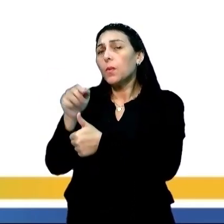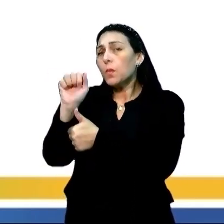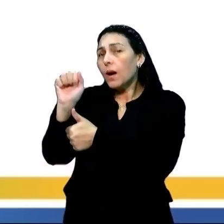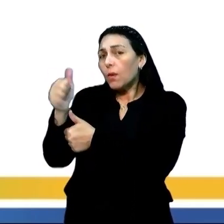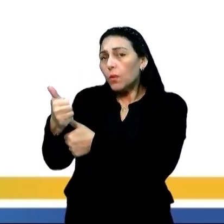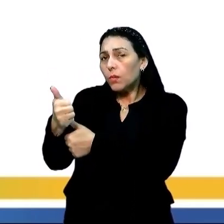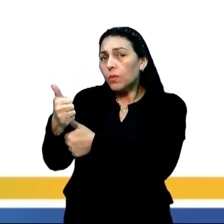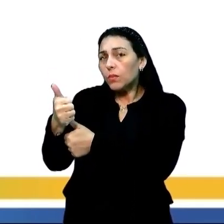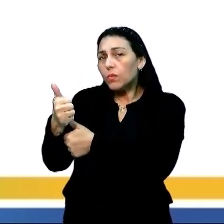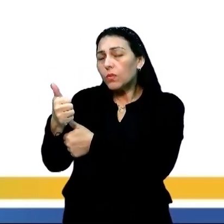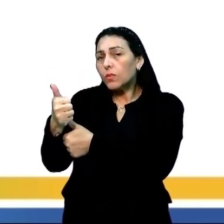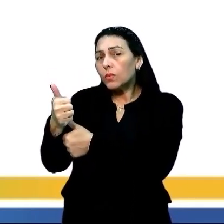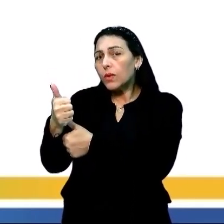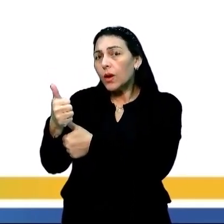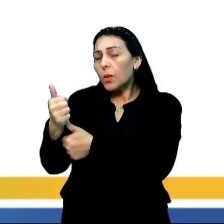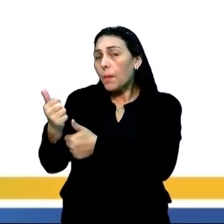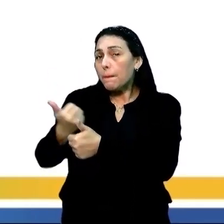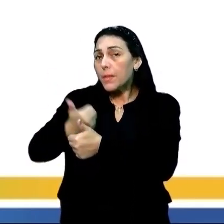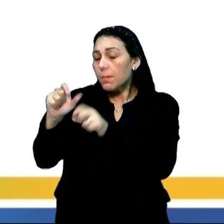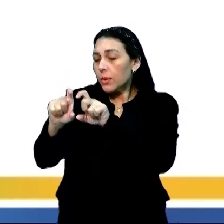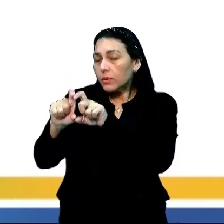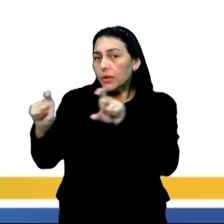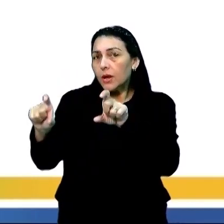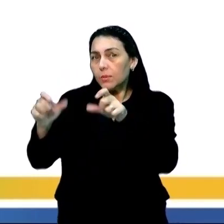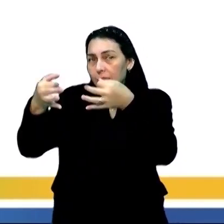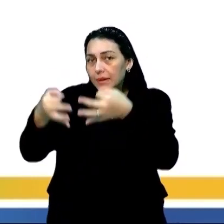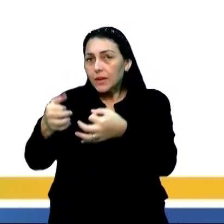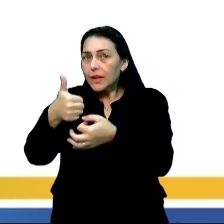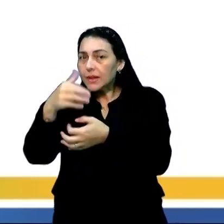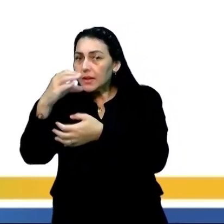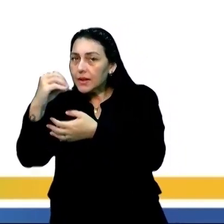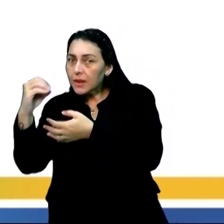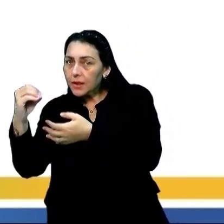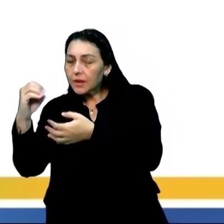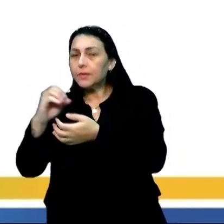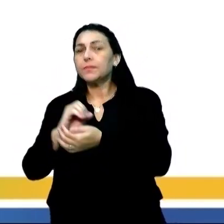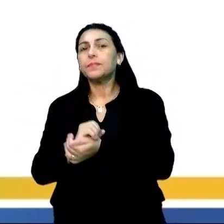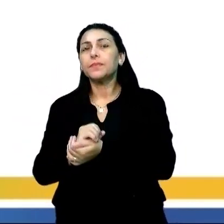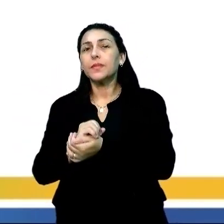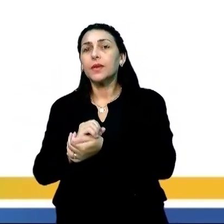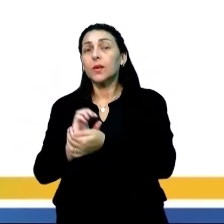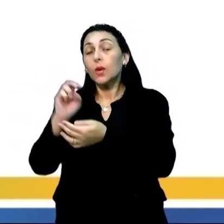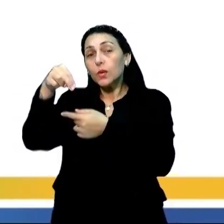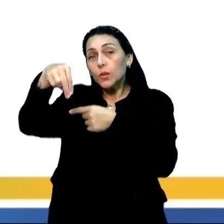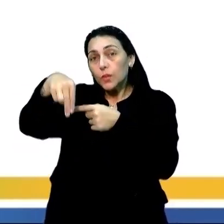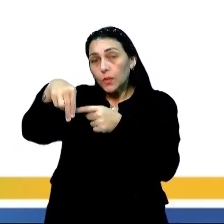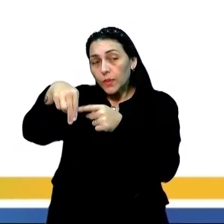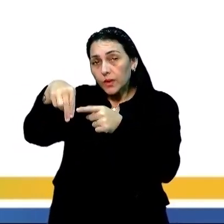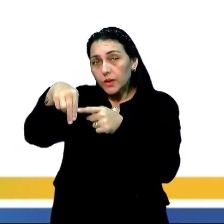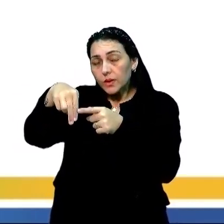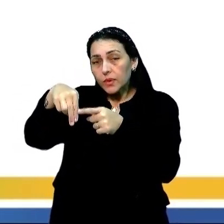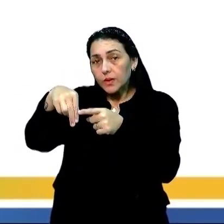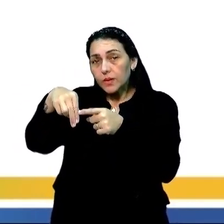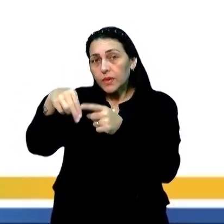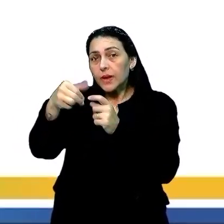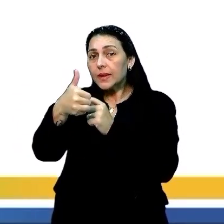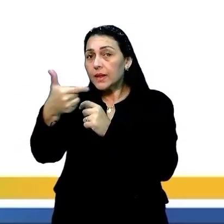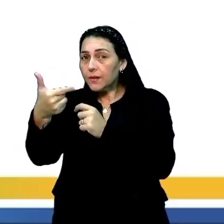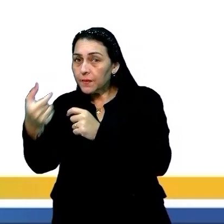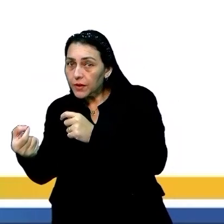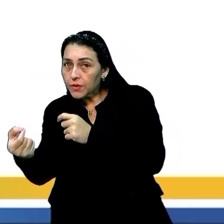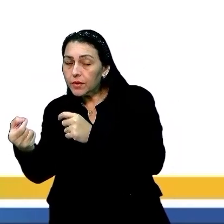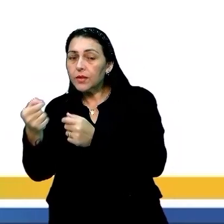A1? É o nosso primeiro termo, certo? Ele é 100. O nosso N é igual a